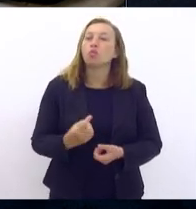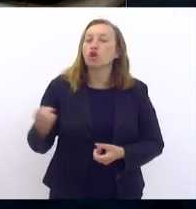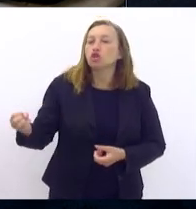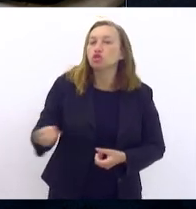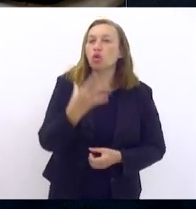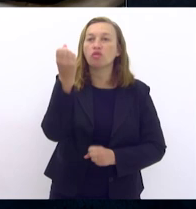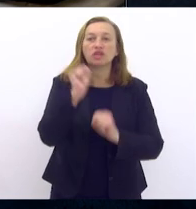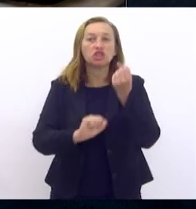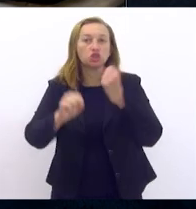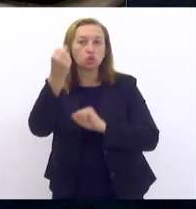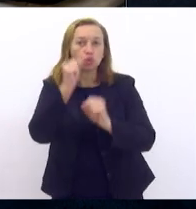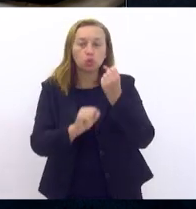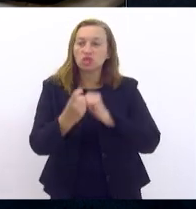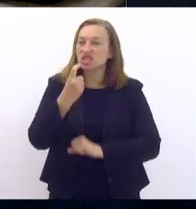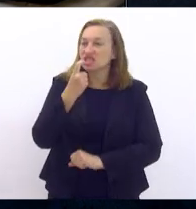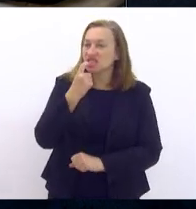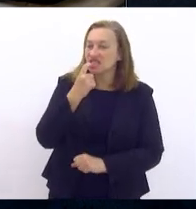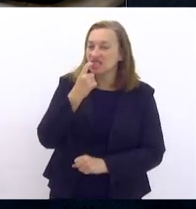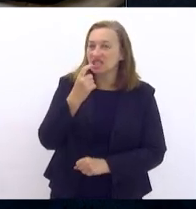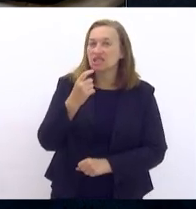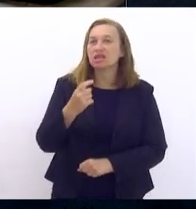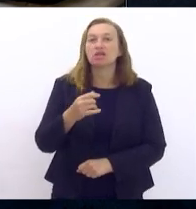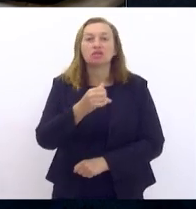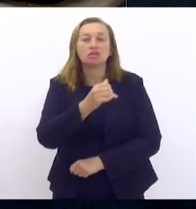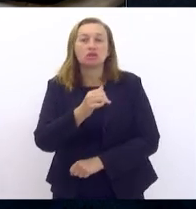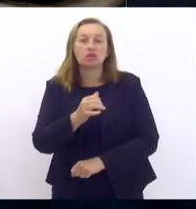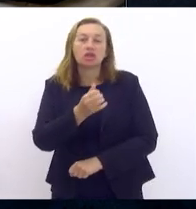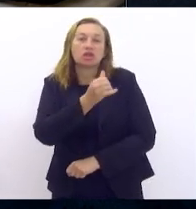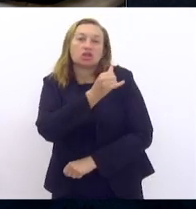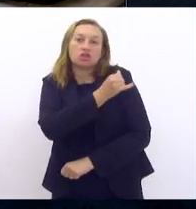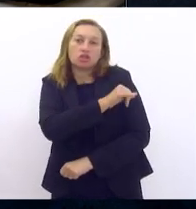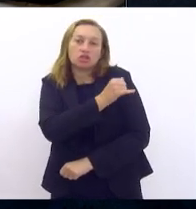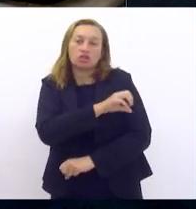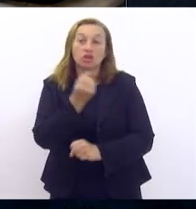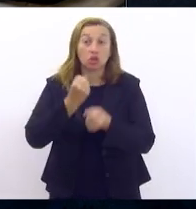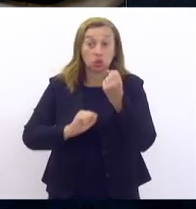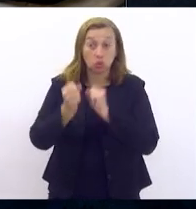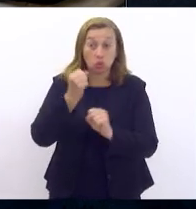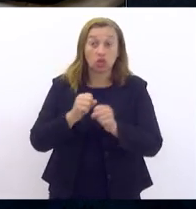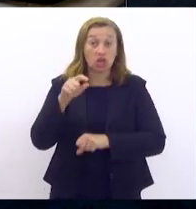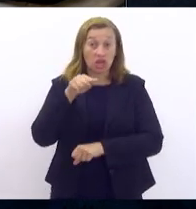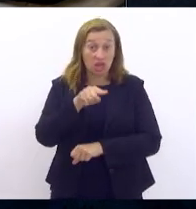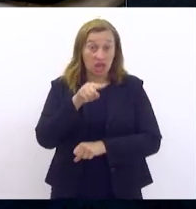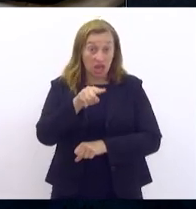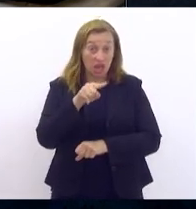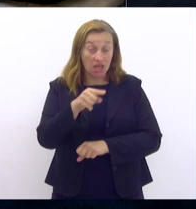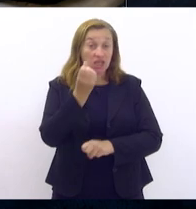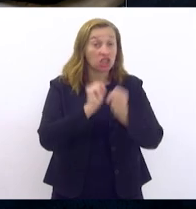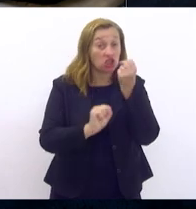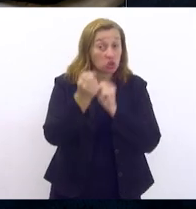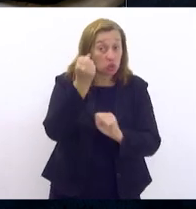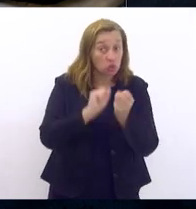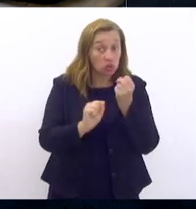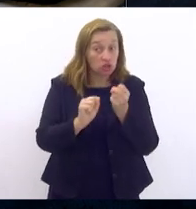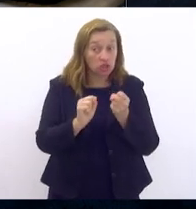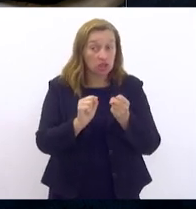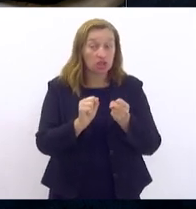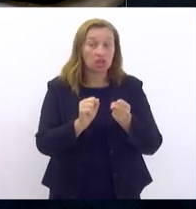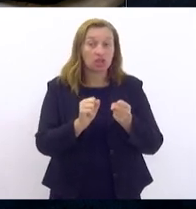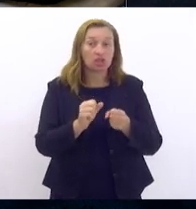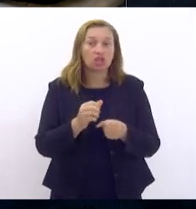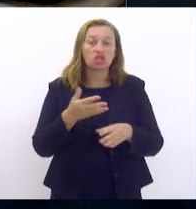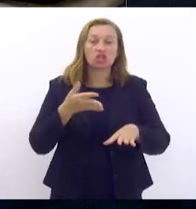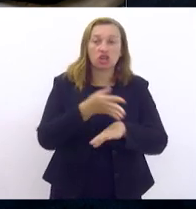nova indústria de plástico aqui para o Estado do Rio de Janeiro e essa indústria de plástico que a gente conseguir trazer para o Rio de Janeiro